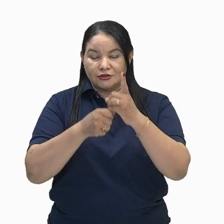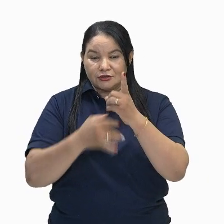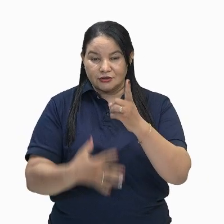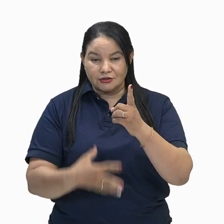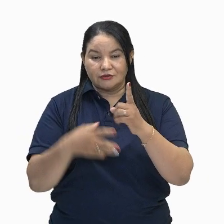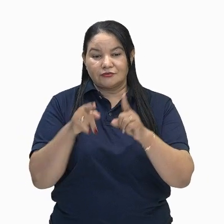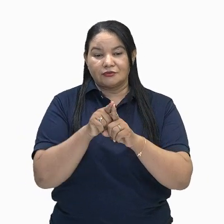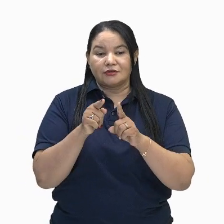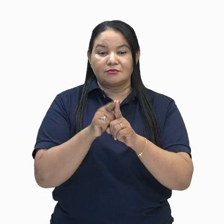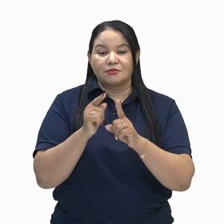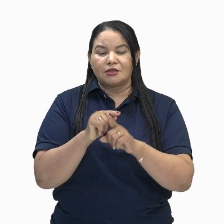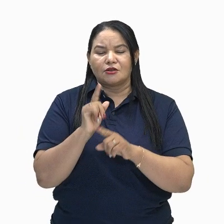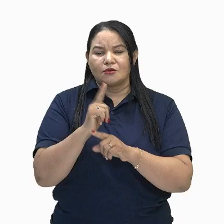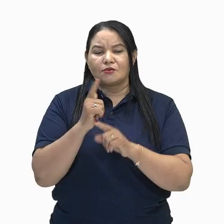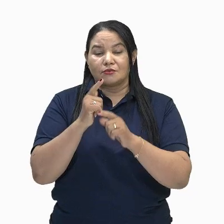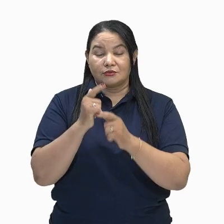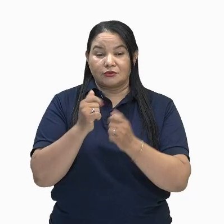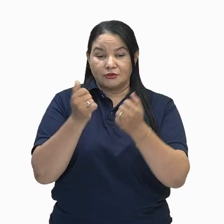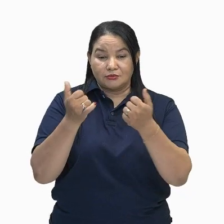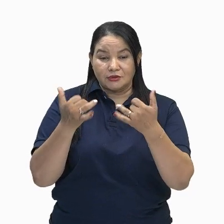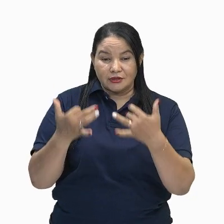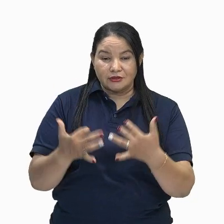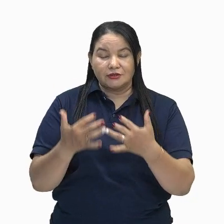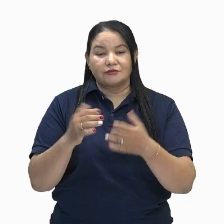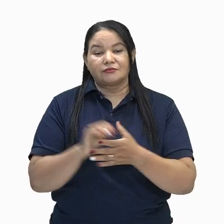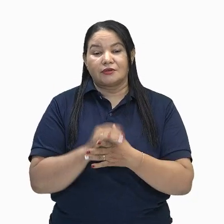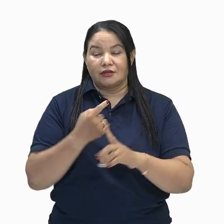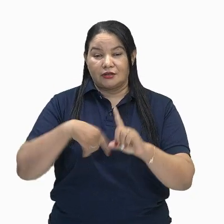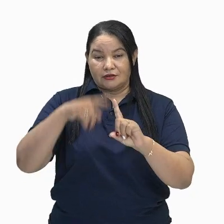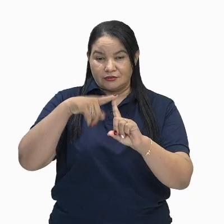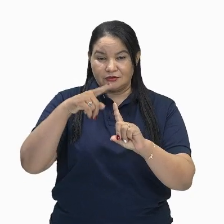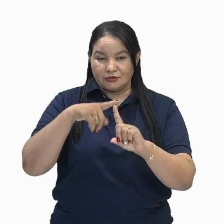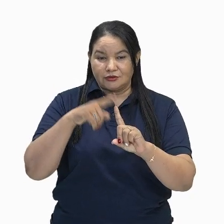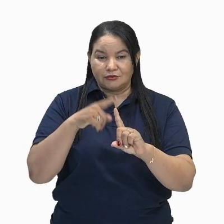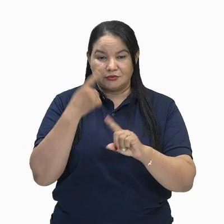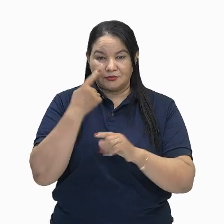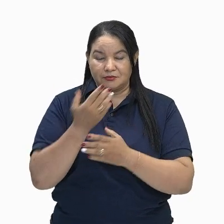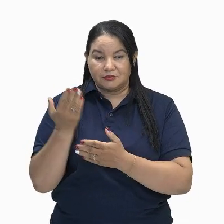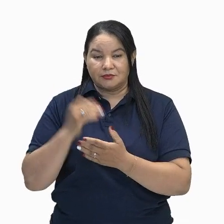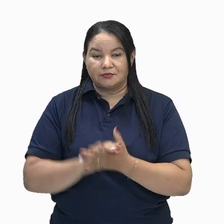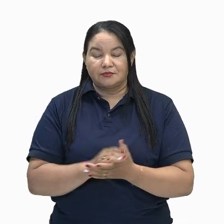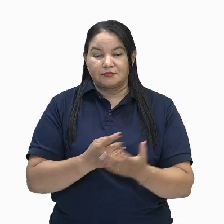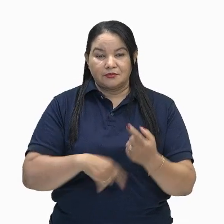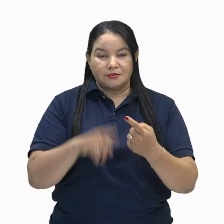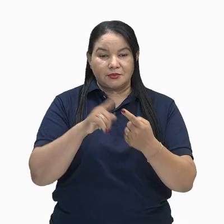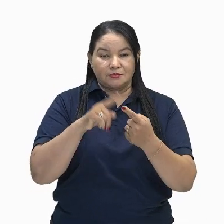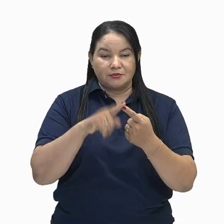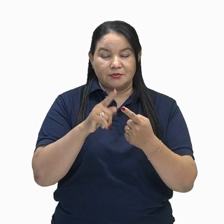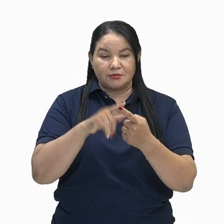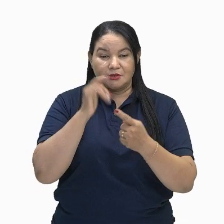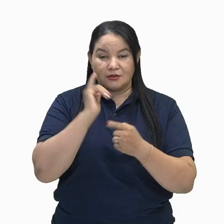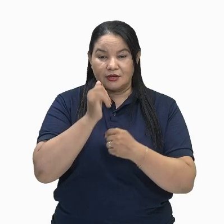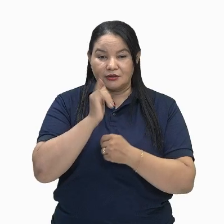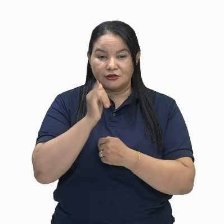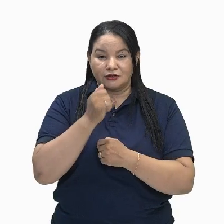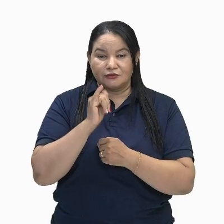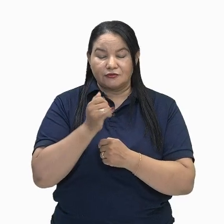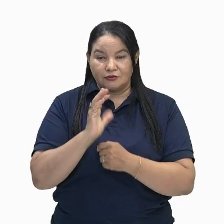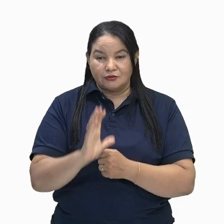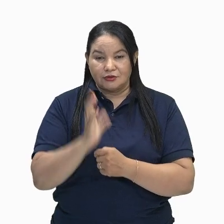é? Então, esses são os tipos. O narrativo, ele vai narrar um fato.